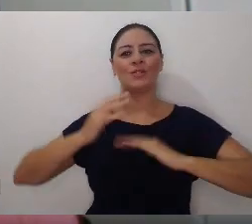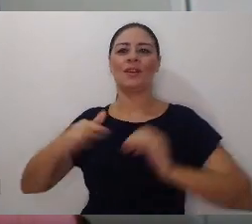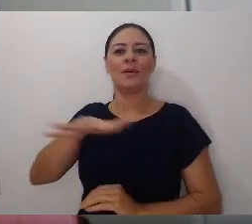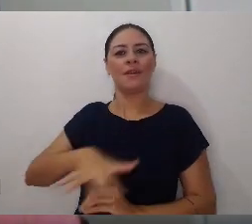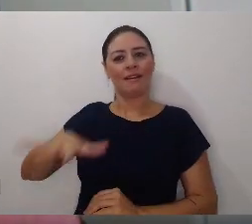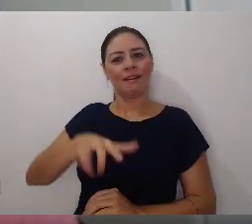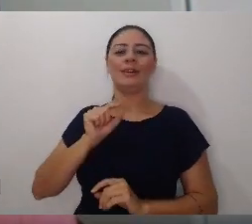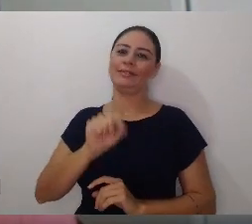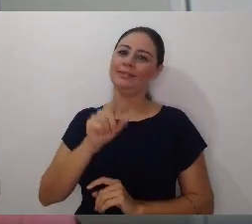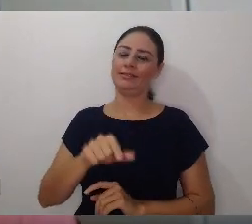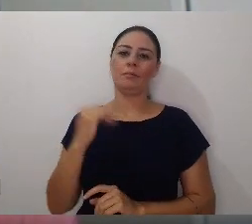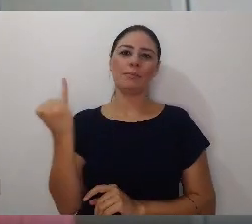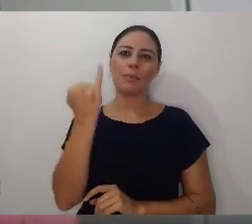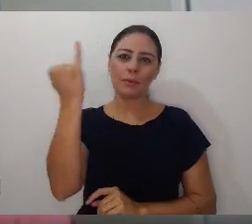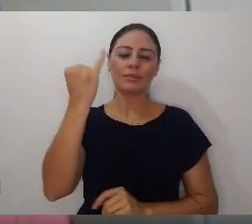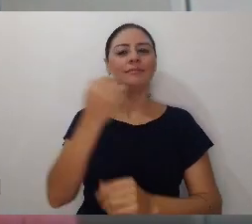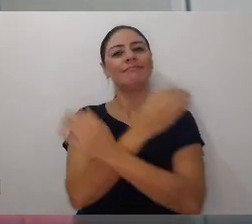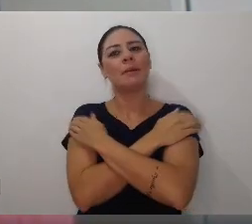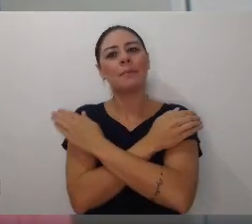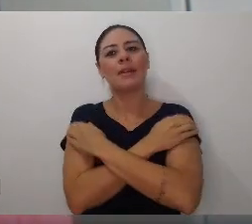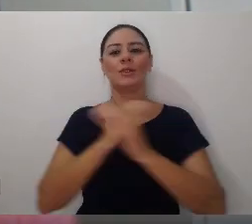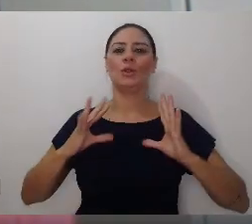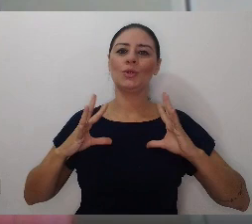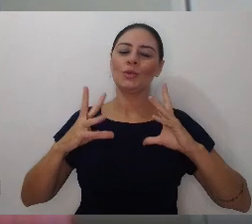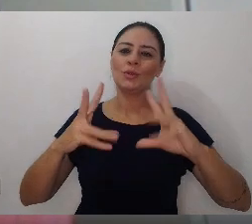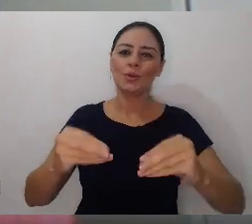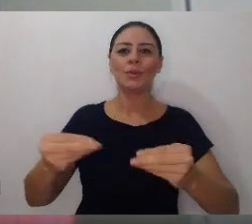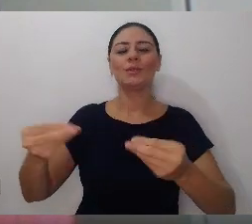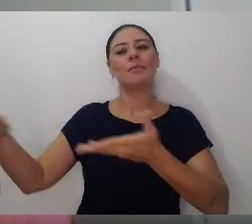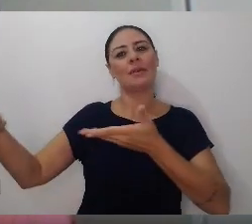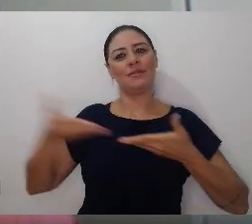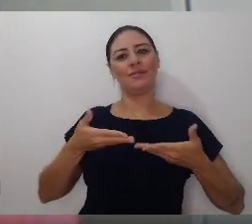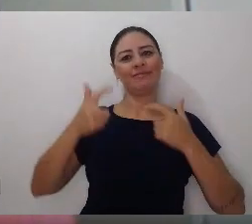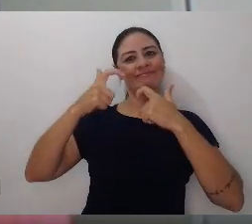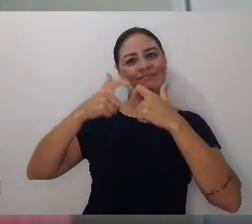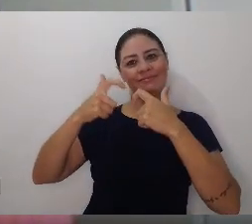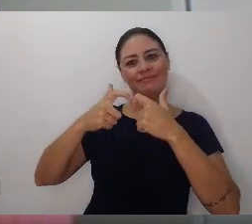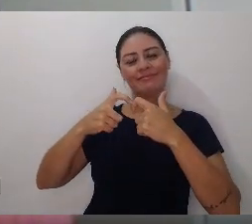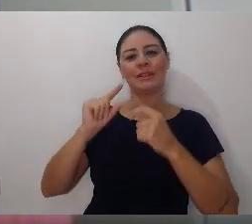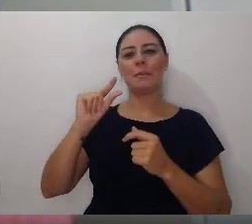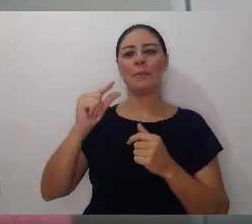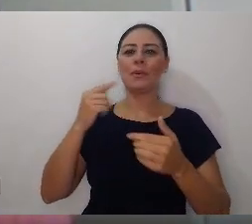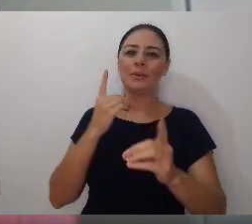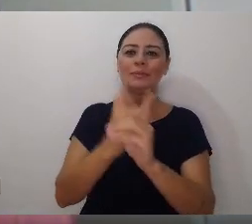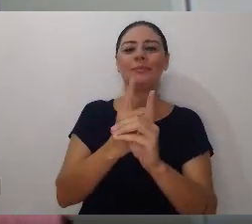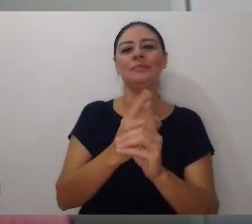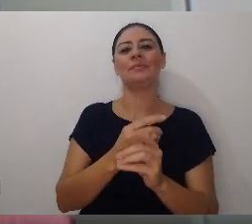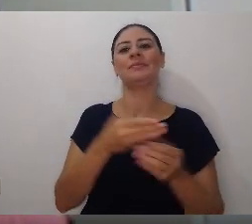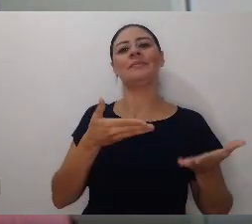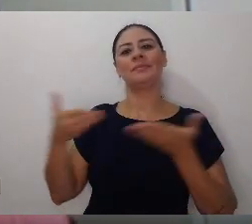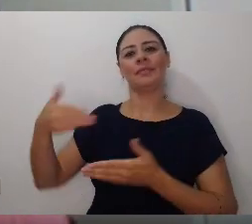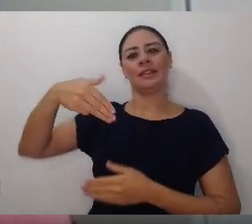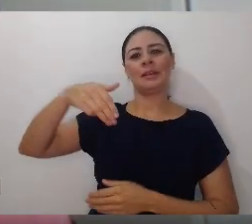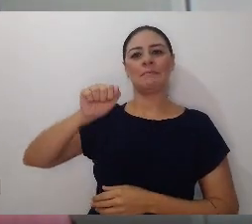mãe, profissional da área. Então, isso que importa, né? Então, um grande abraço a todos, seja muito bem-vinda, doutora, e até daqui